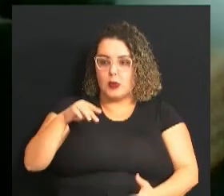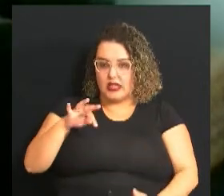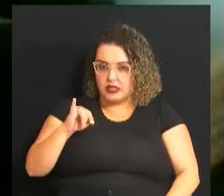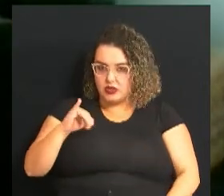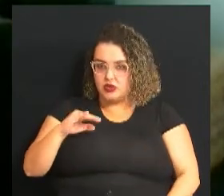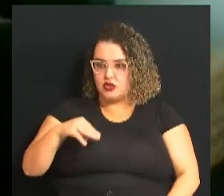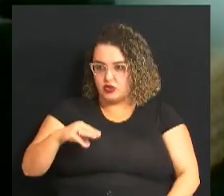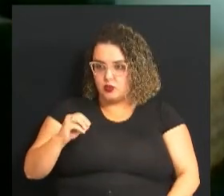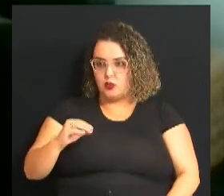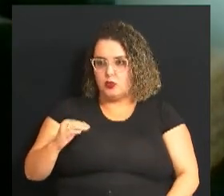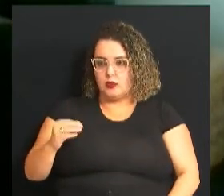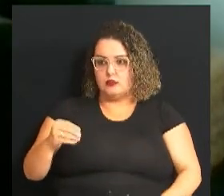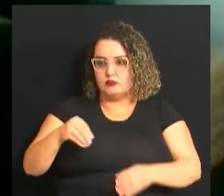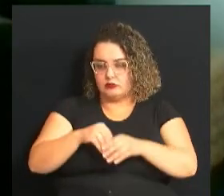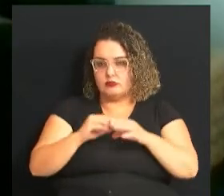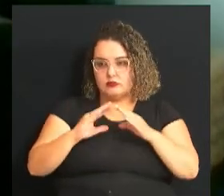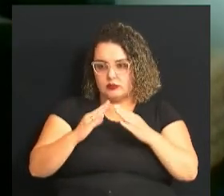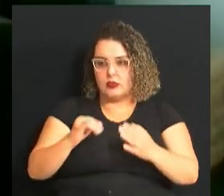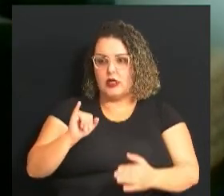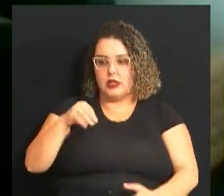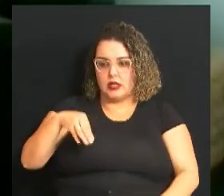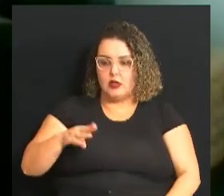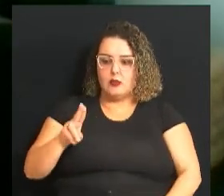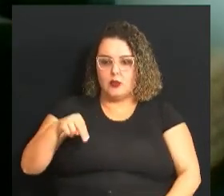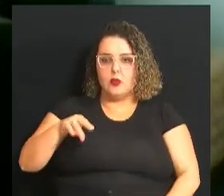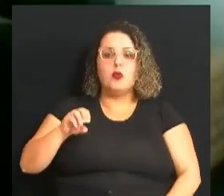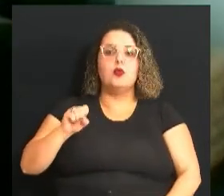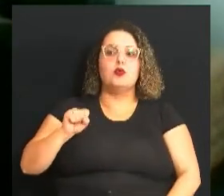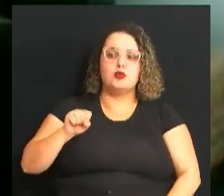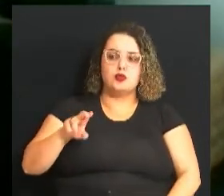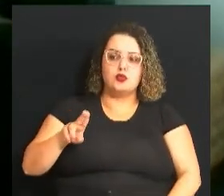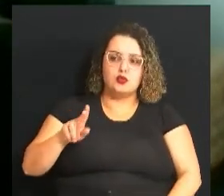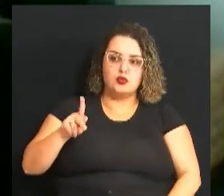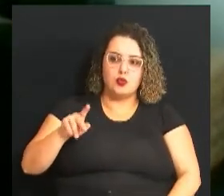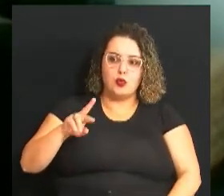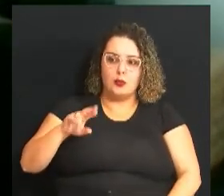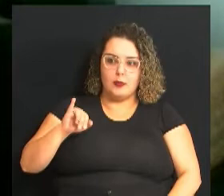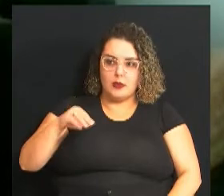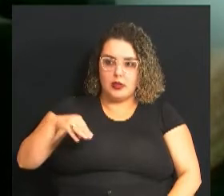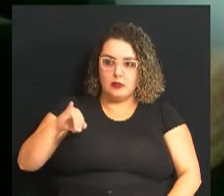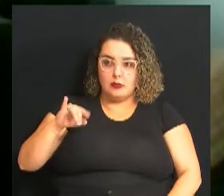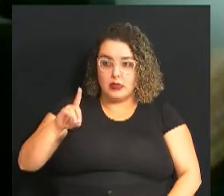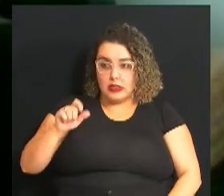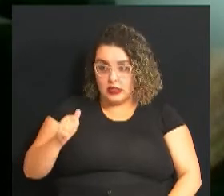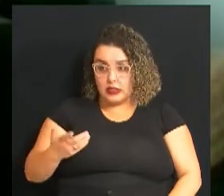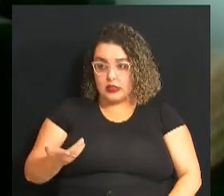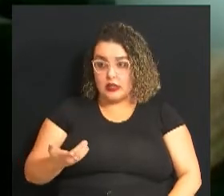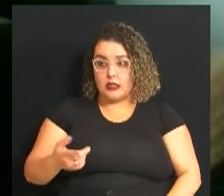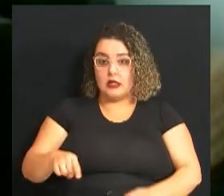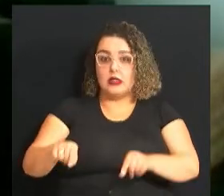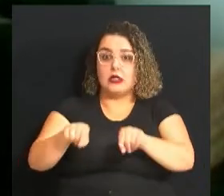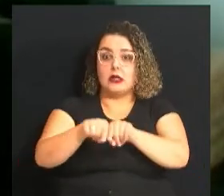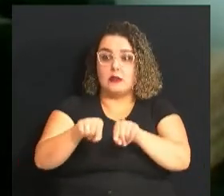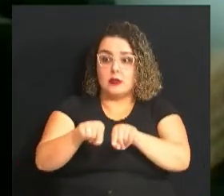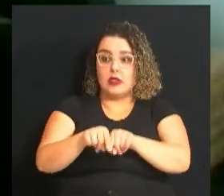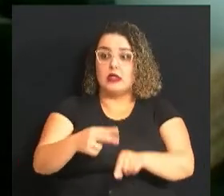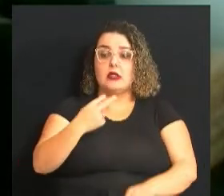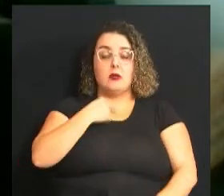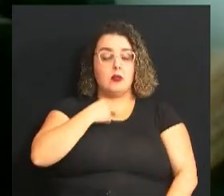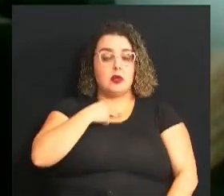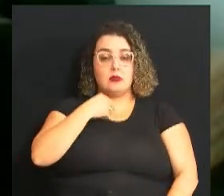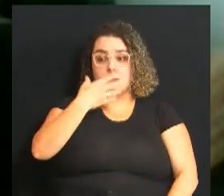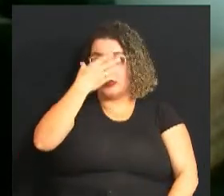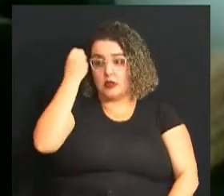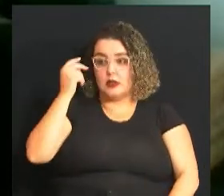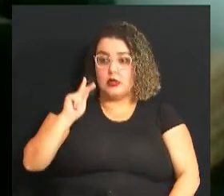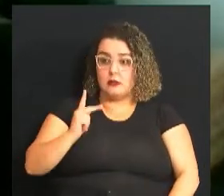em geral pessoas que são imunossuprimidas, que podem pegar a hepatite B. E a gente não pode esquecer, a hepatite B é